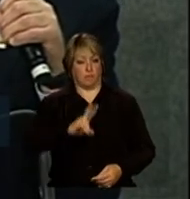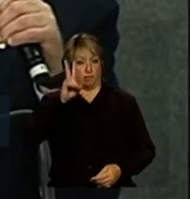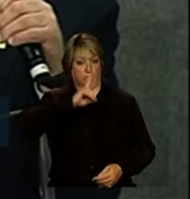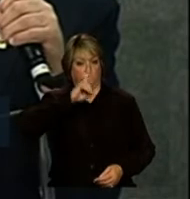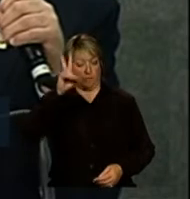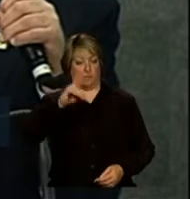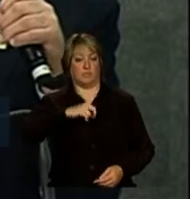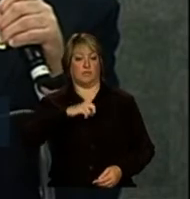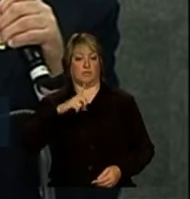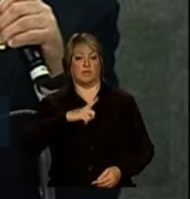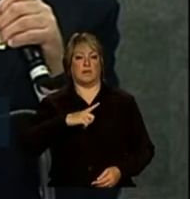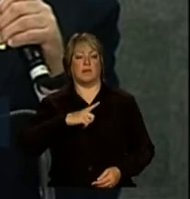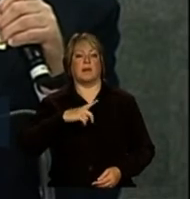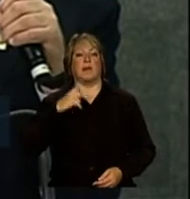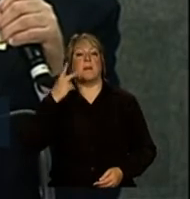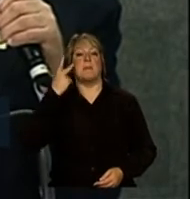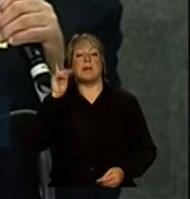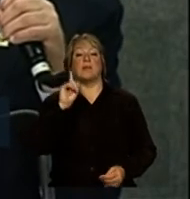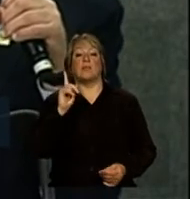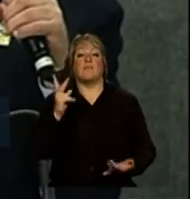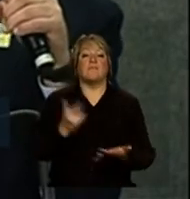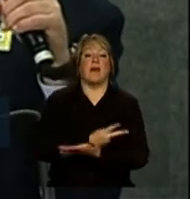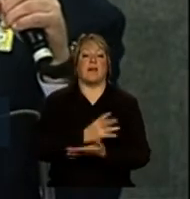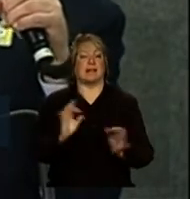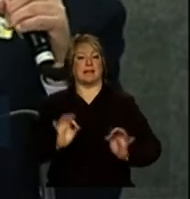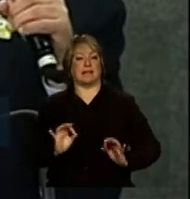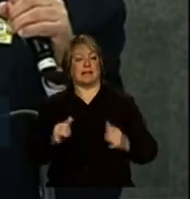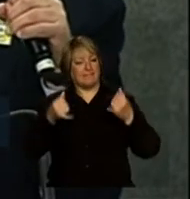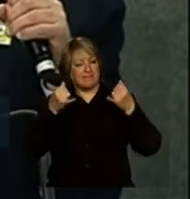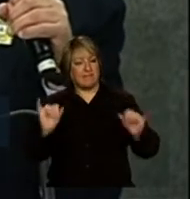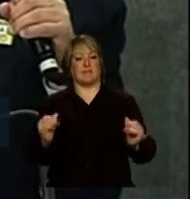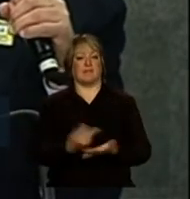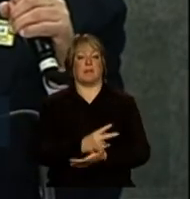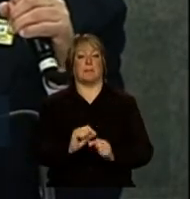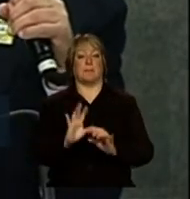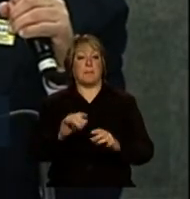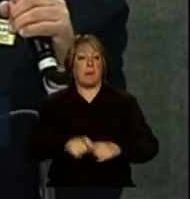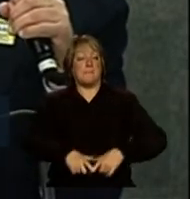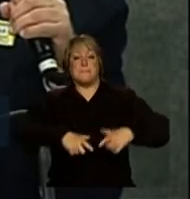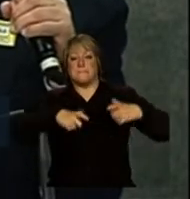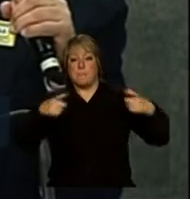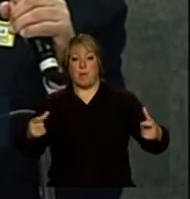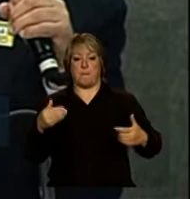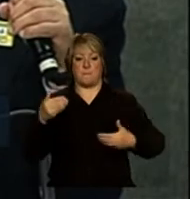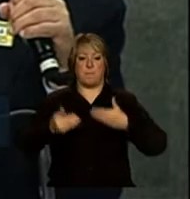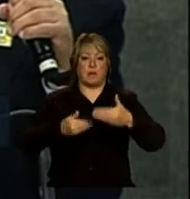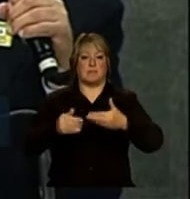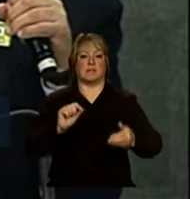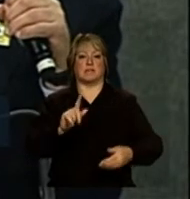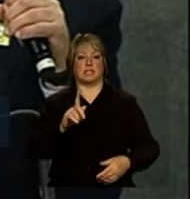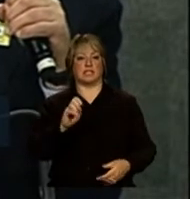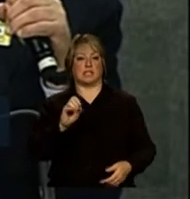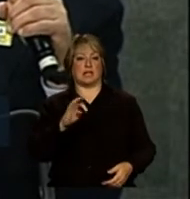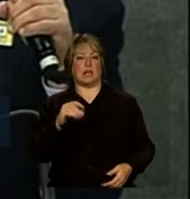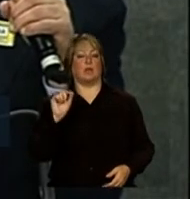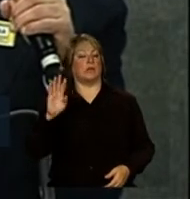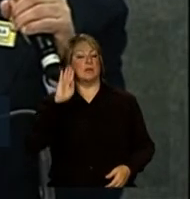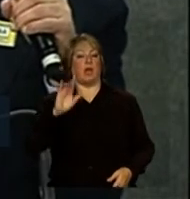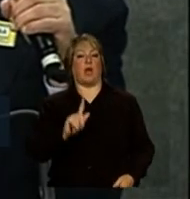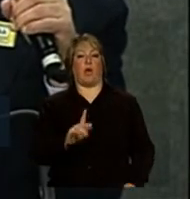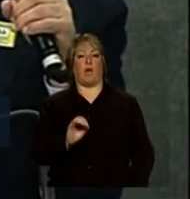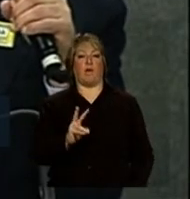né para não terem falhas mas o maior processo de gestão mais importante é a